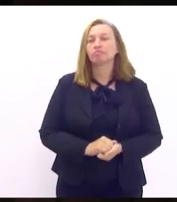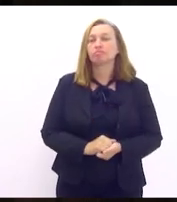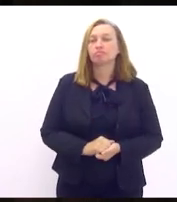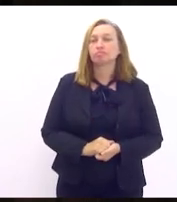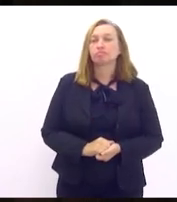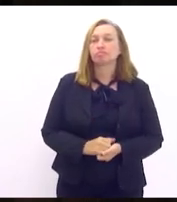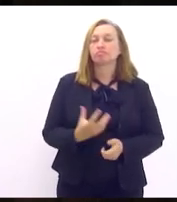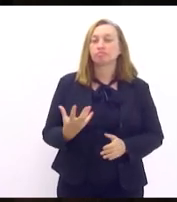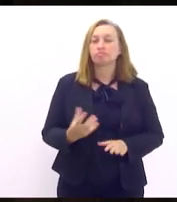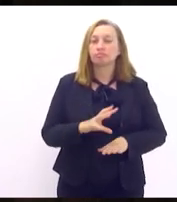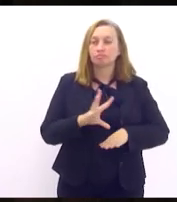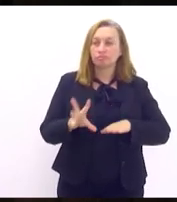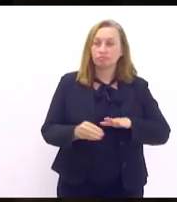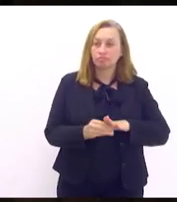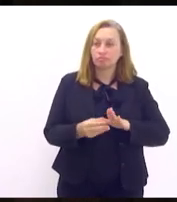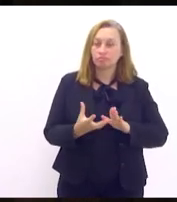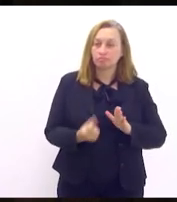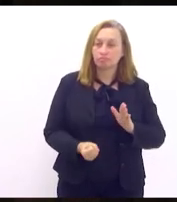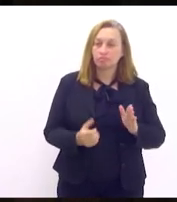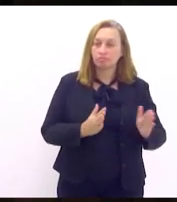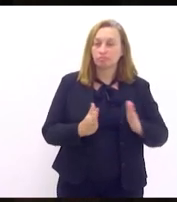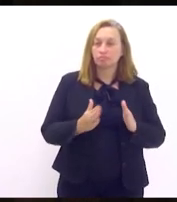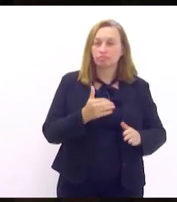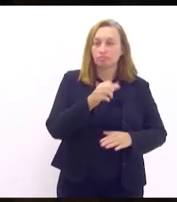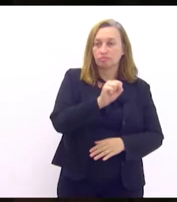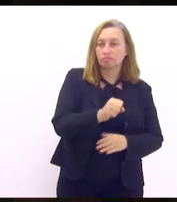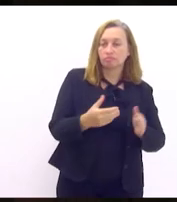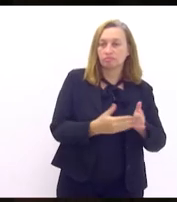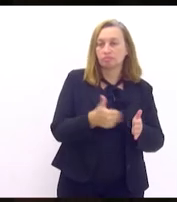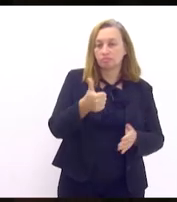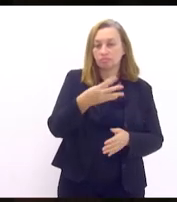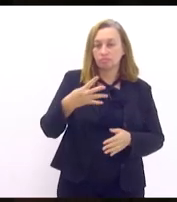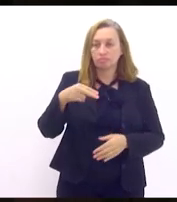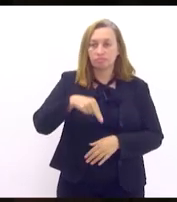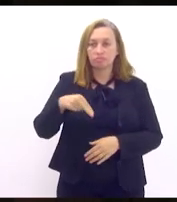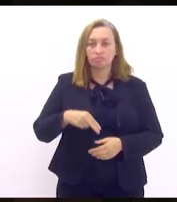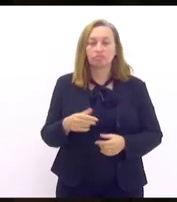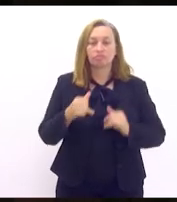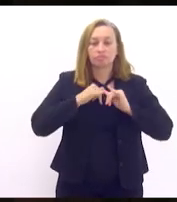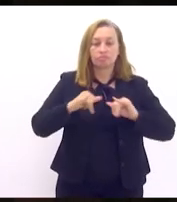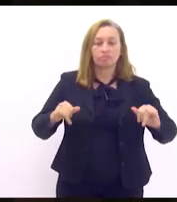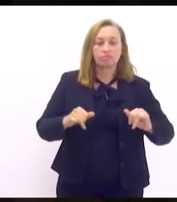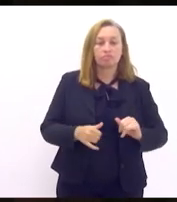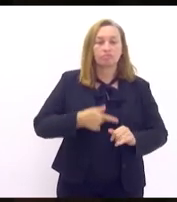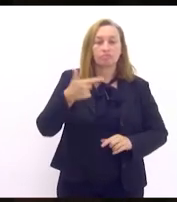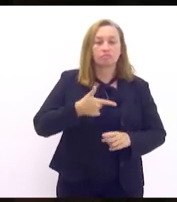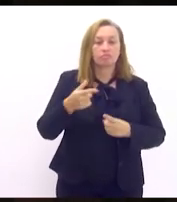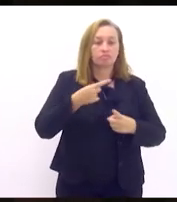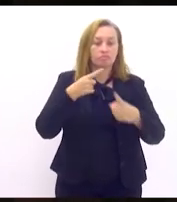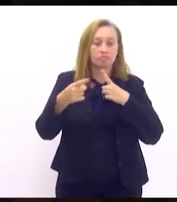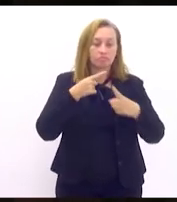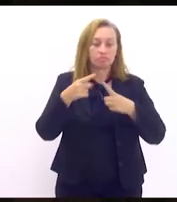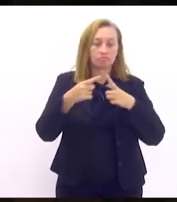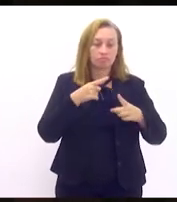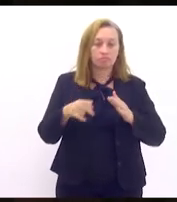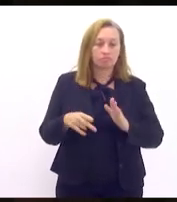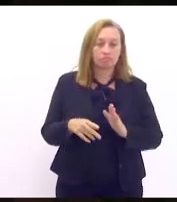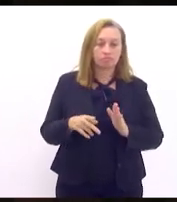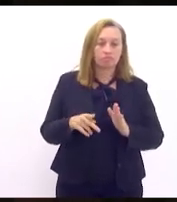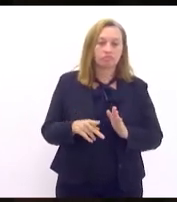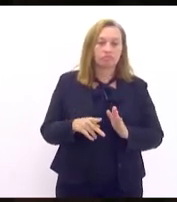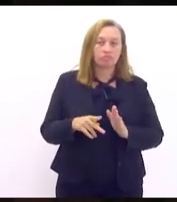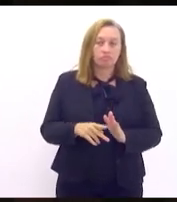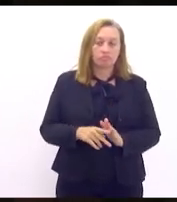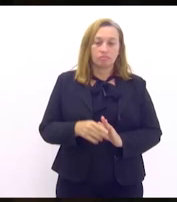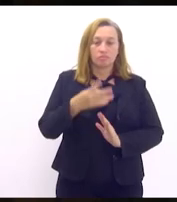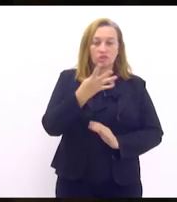para recebimento de emendas no prazo de 8 a 14. Anuncio em tramitação ordinária em segunda discussão, redação do vencido, projeto de lei